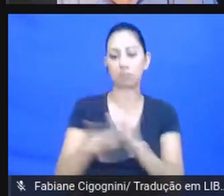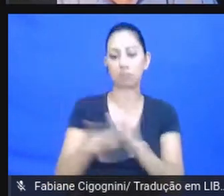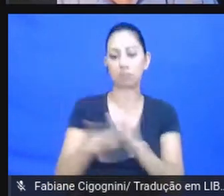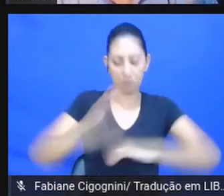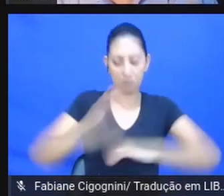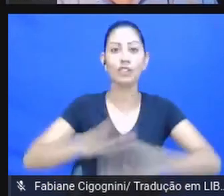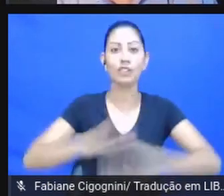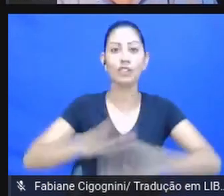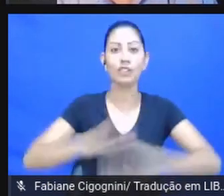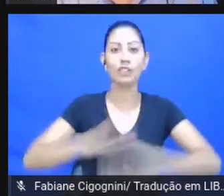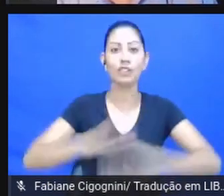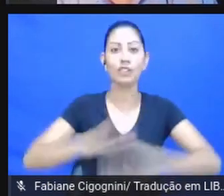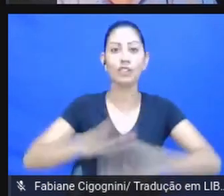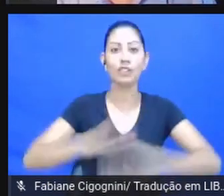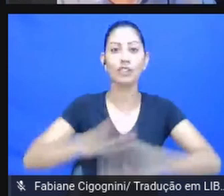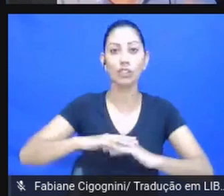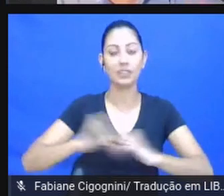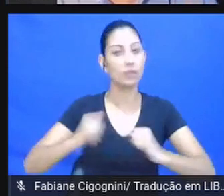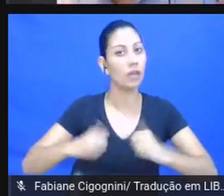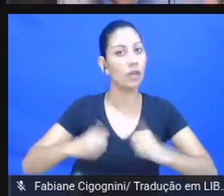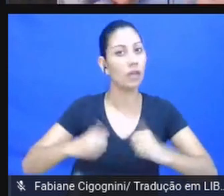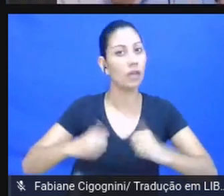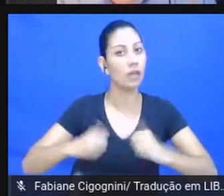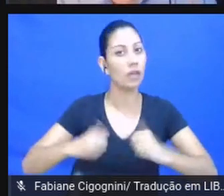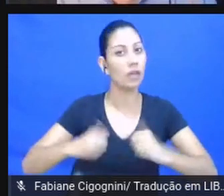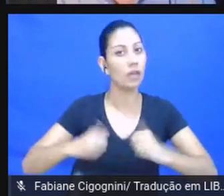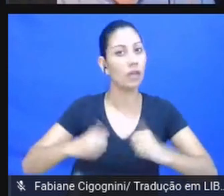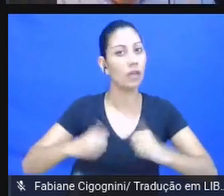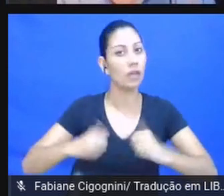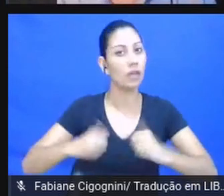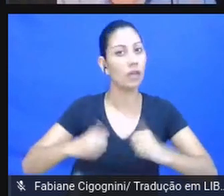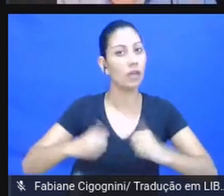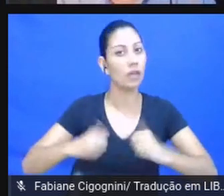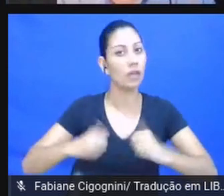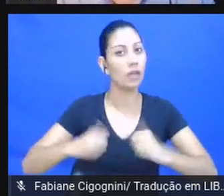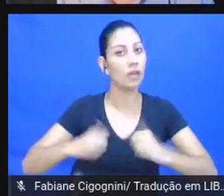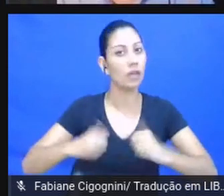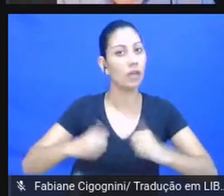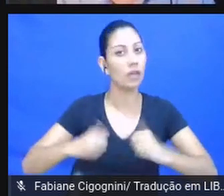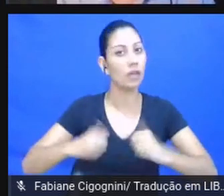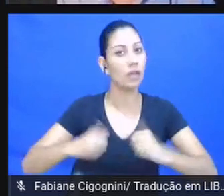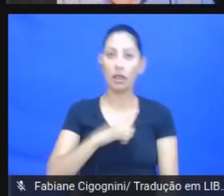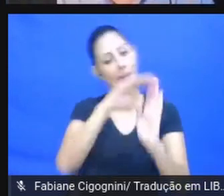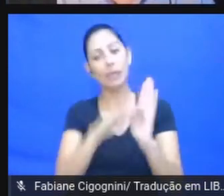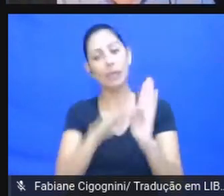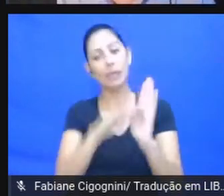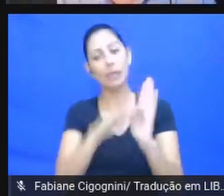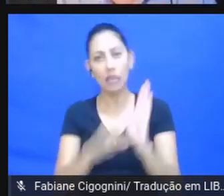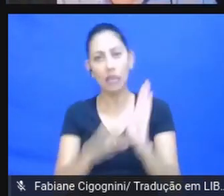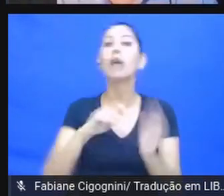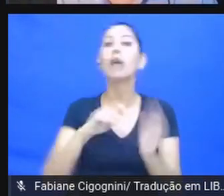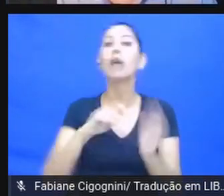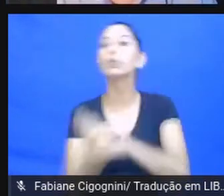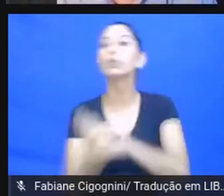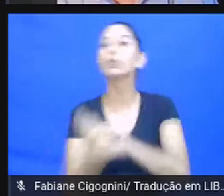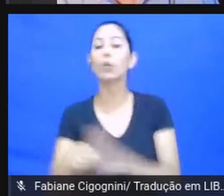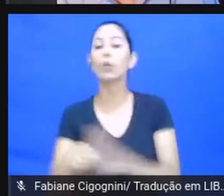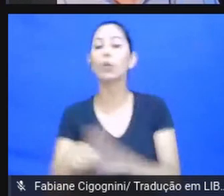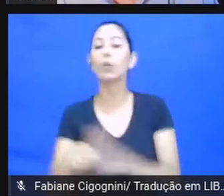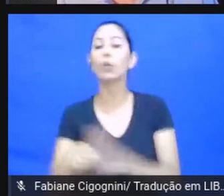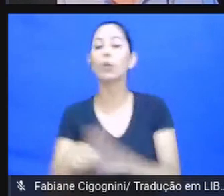duvidar. Era o contrário. A ideia de dizer, bom, temos diretrizes, cada um vai aprendendo, vai compartilhando e vamos